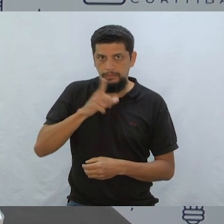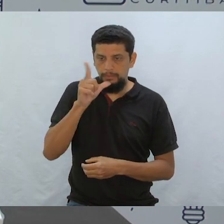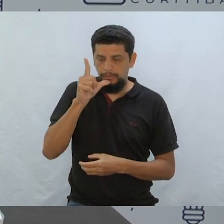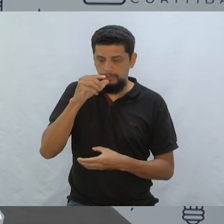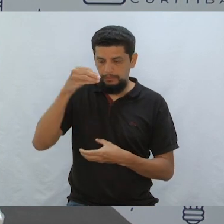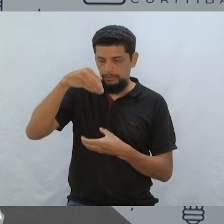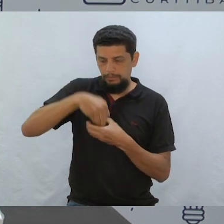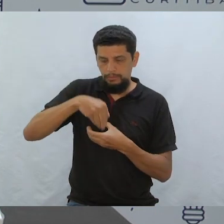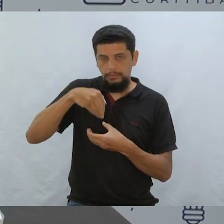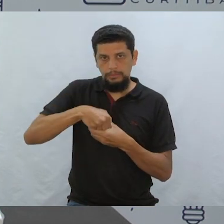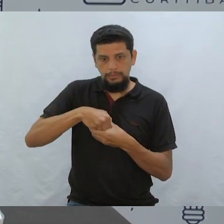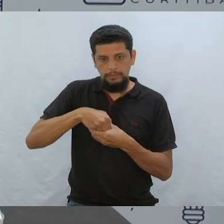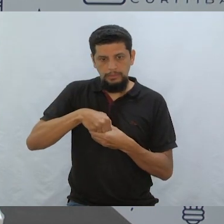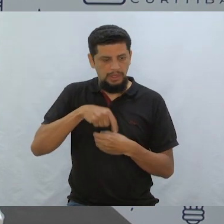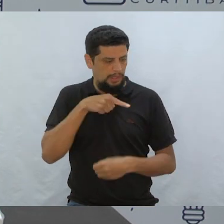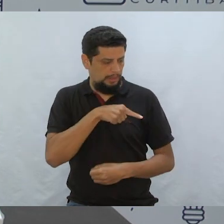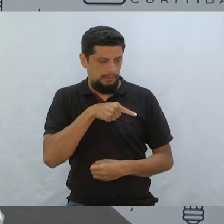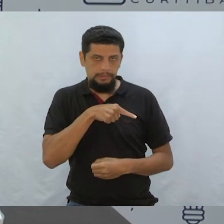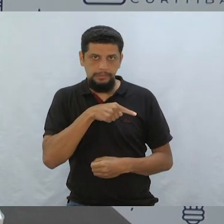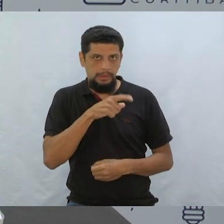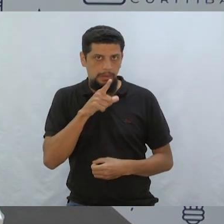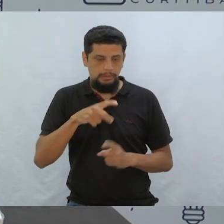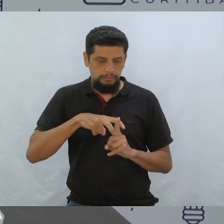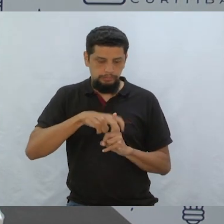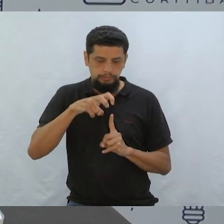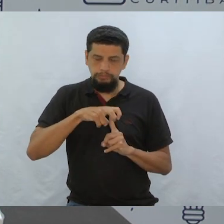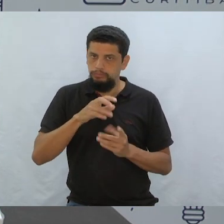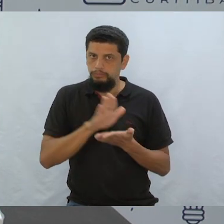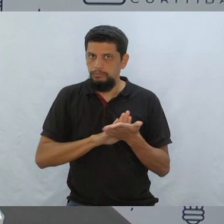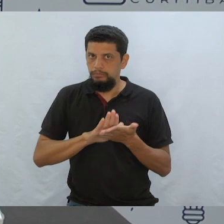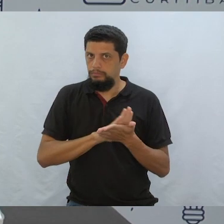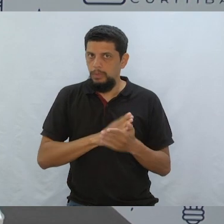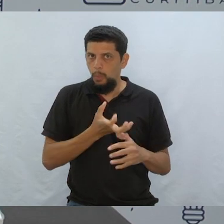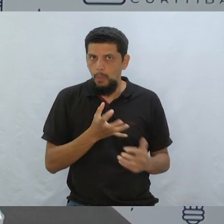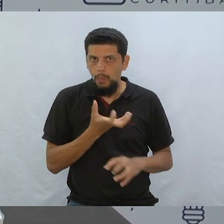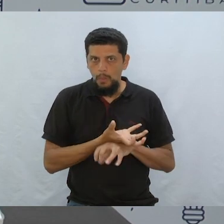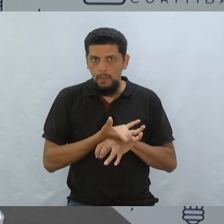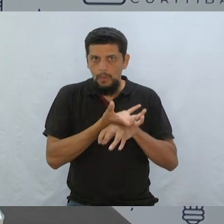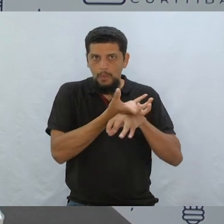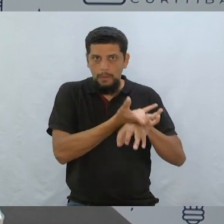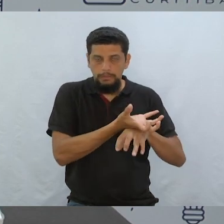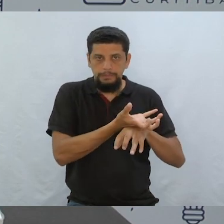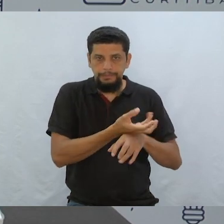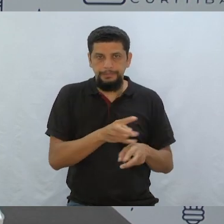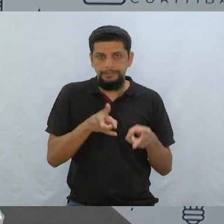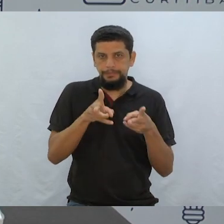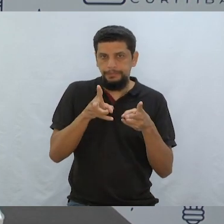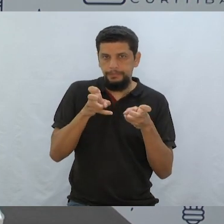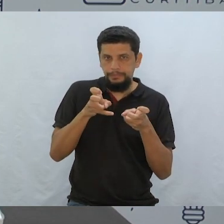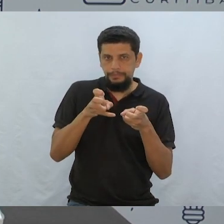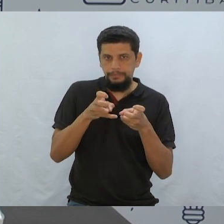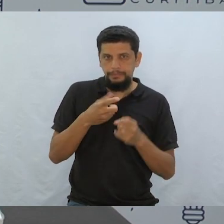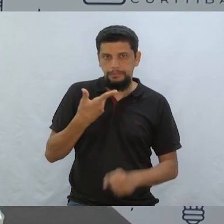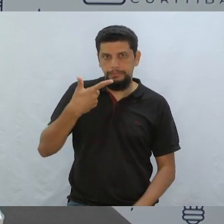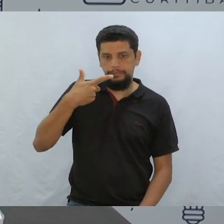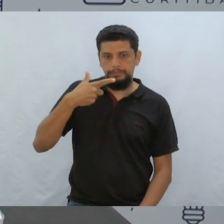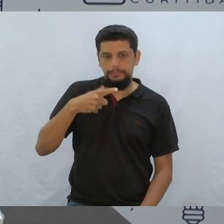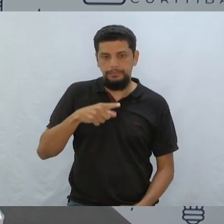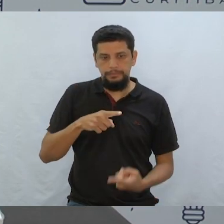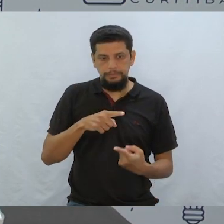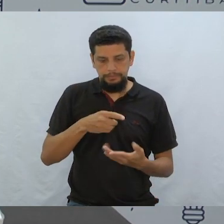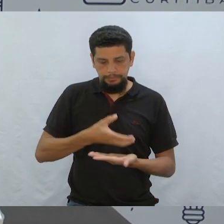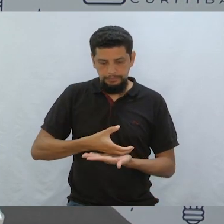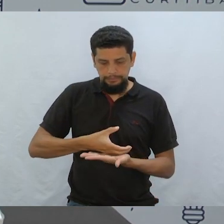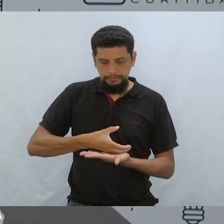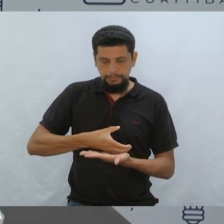dentro. E este não tem nada lá dentro, então está vazio. Então, observem lá. Qual destes